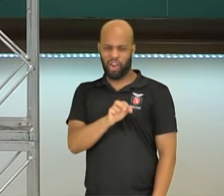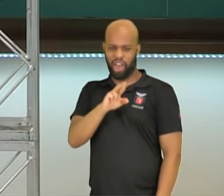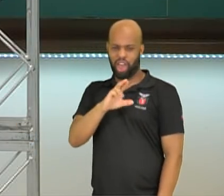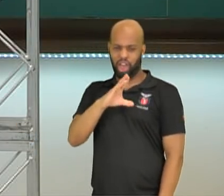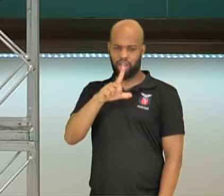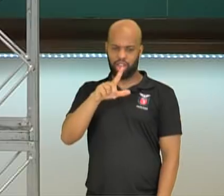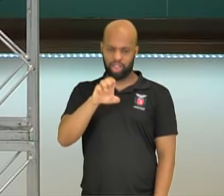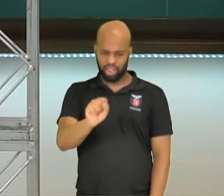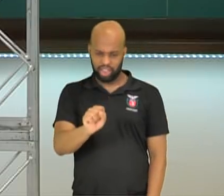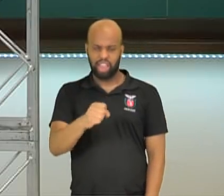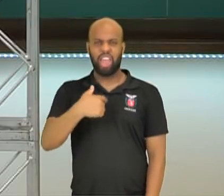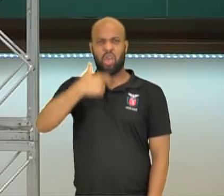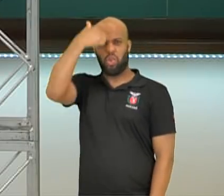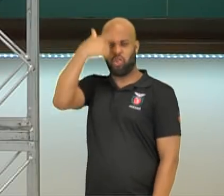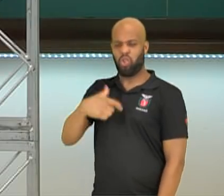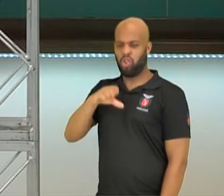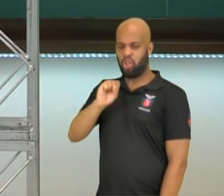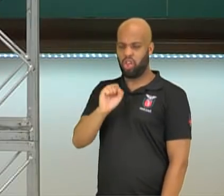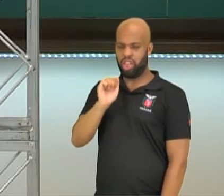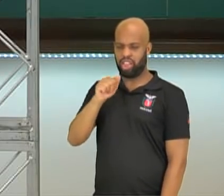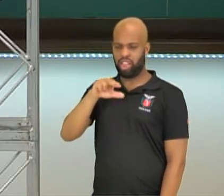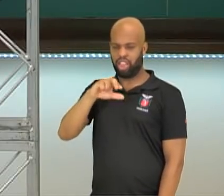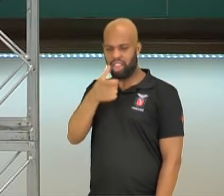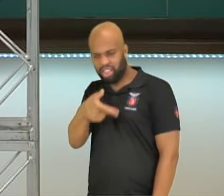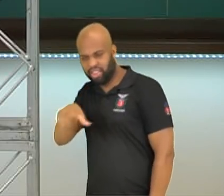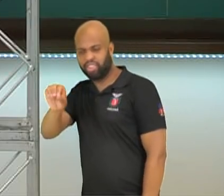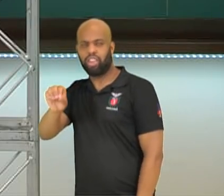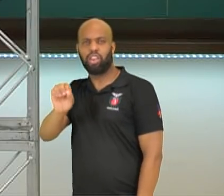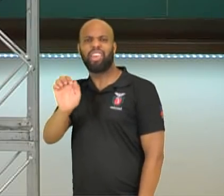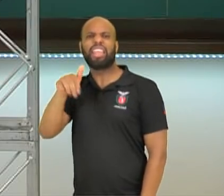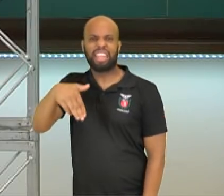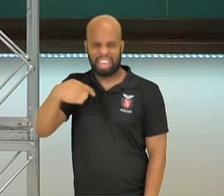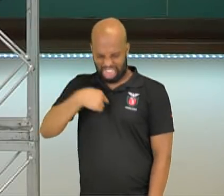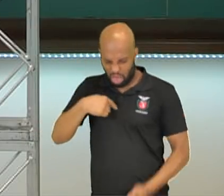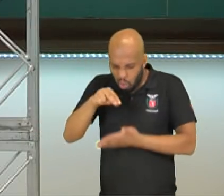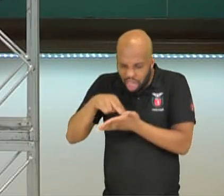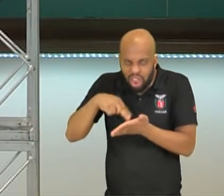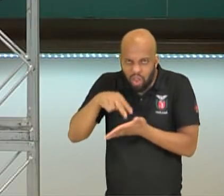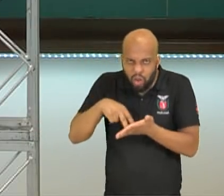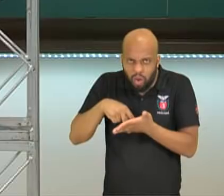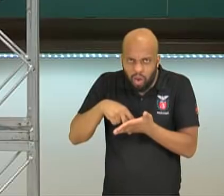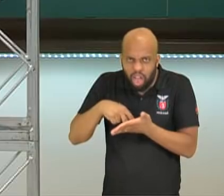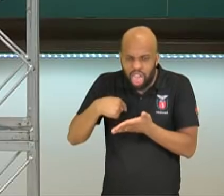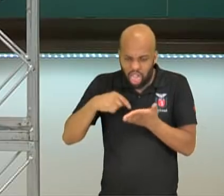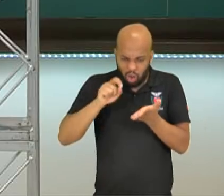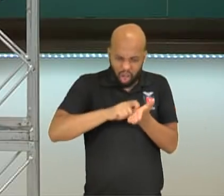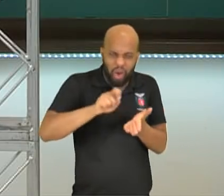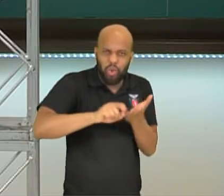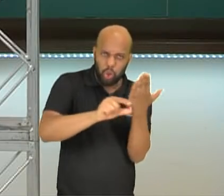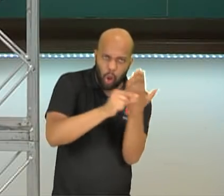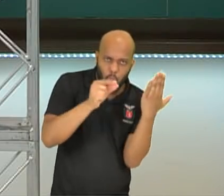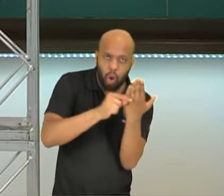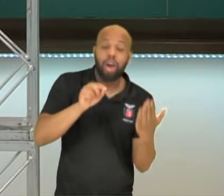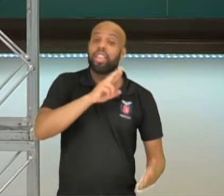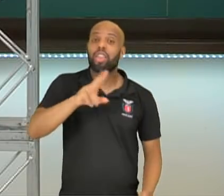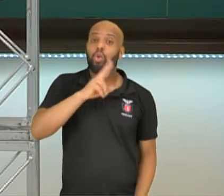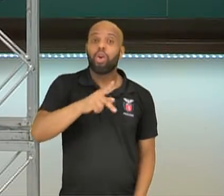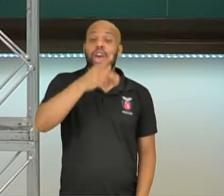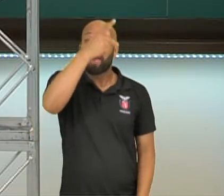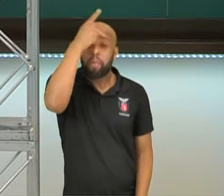Sansão vencedor, eu quem? Eu que estou lendo? Eu, autor, quem produziu?